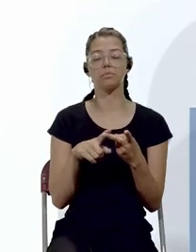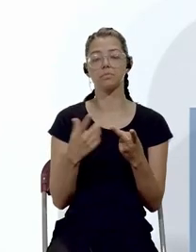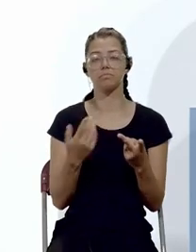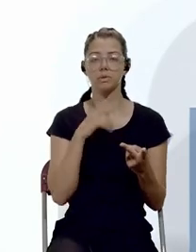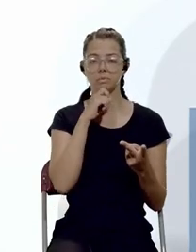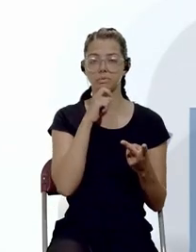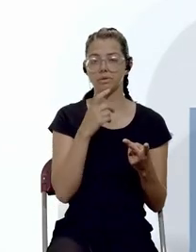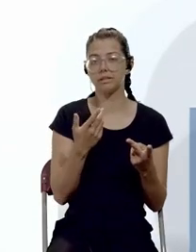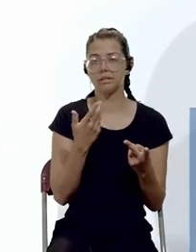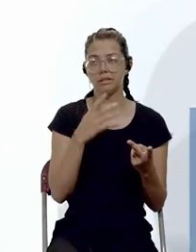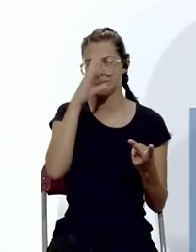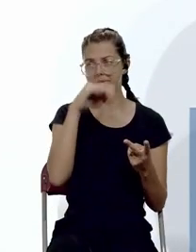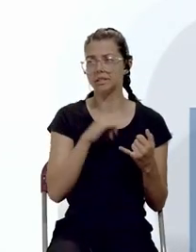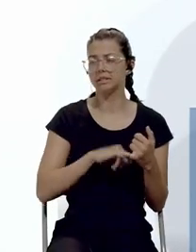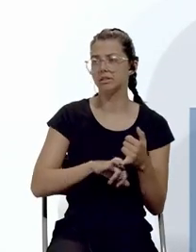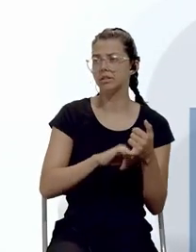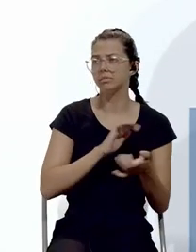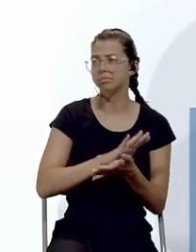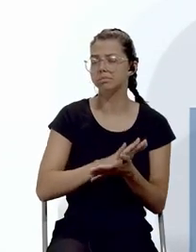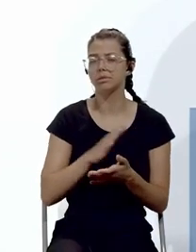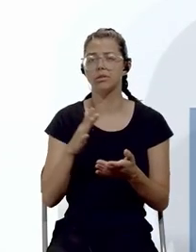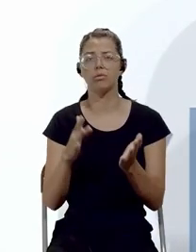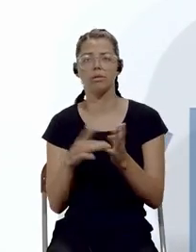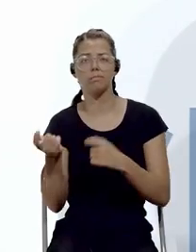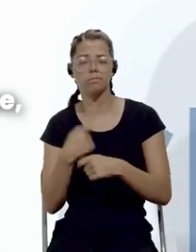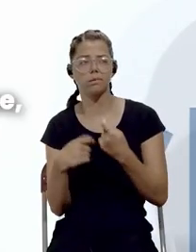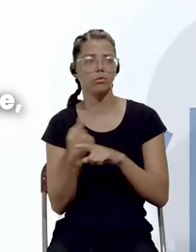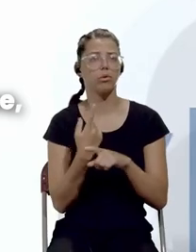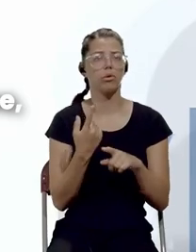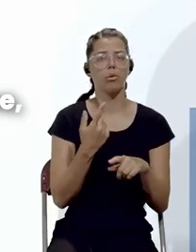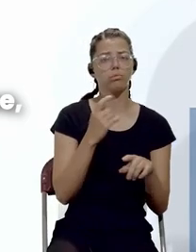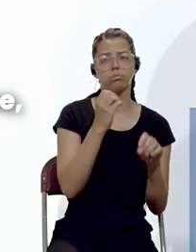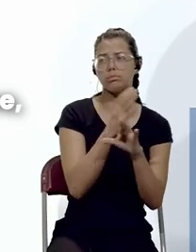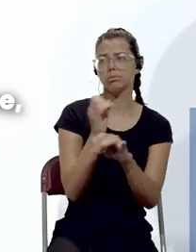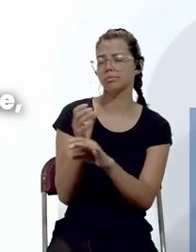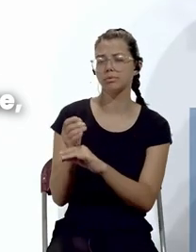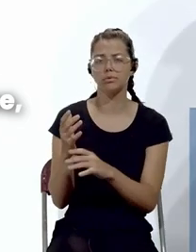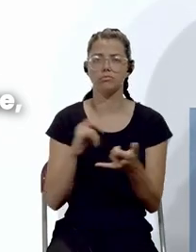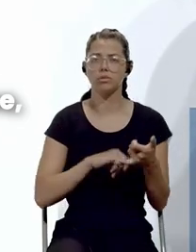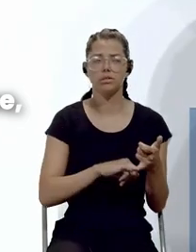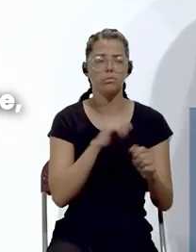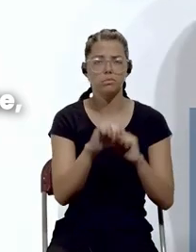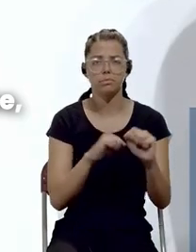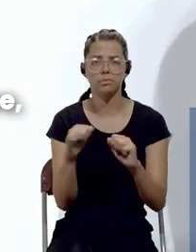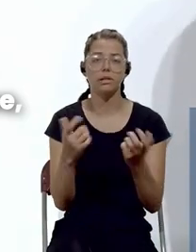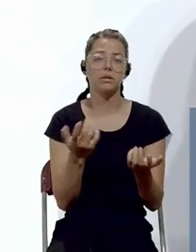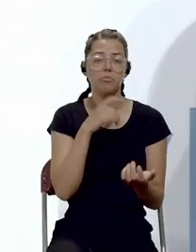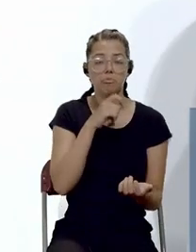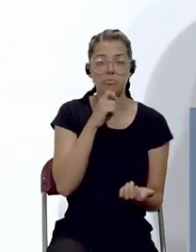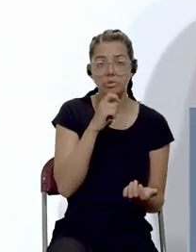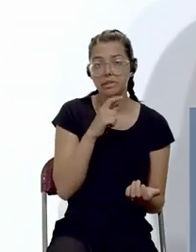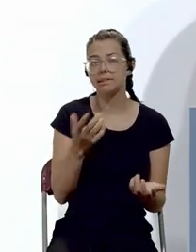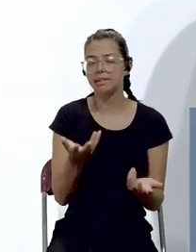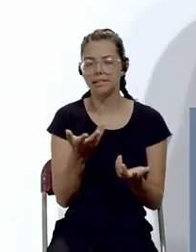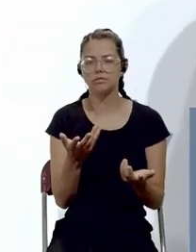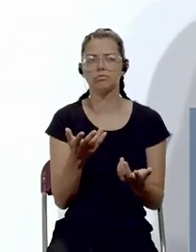Talvez, não sei, as associações de editores e livreiros ou eventualmente outras estruturas num regime associativo pudessem ter, como de certo